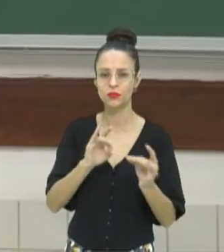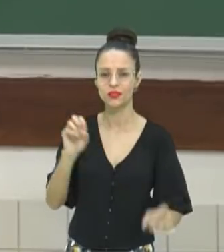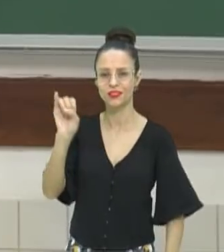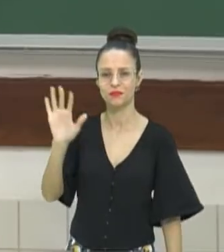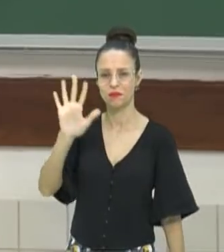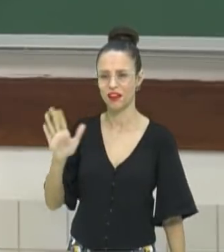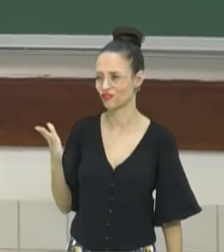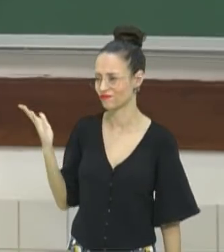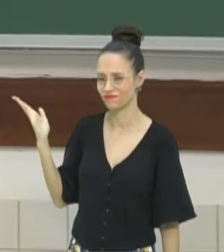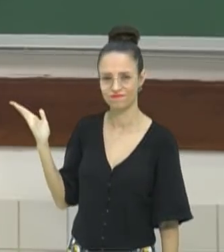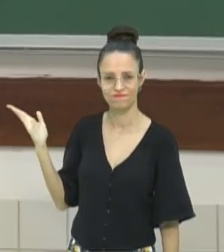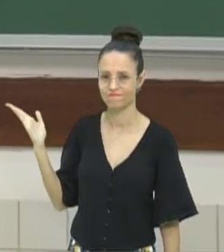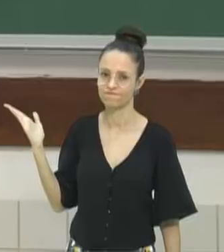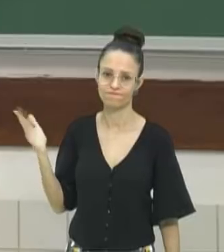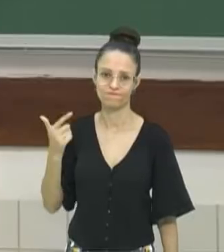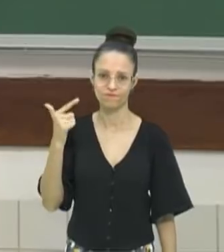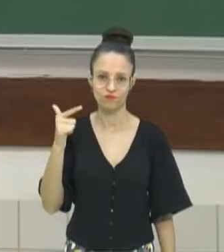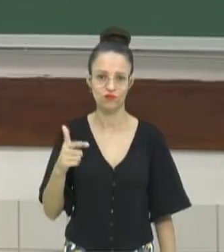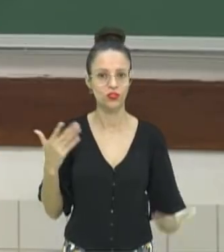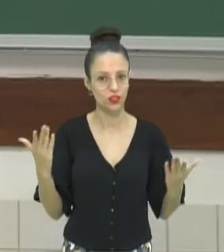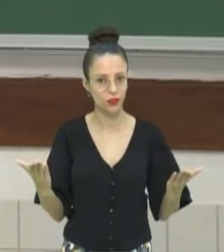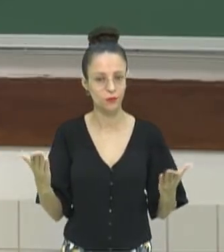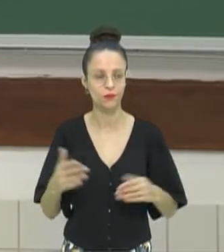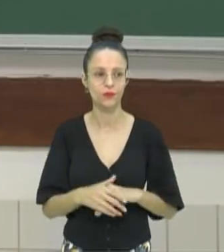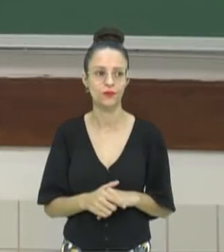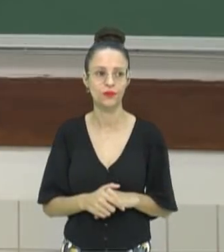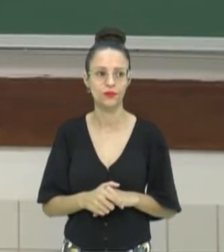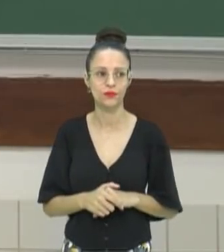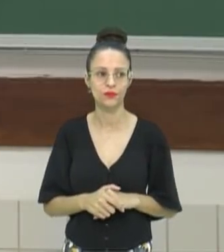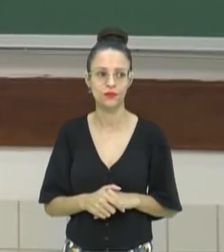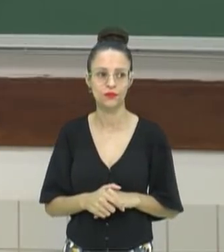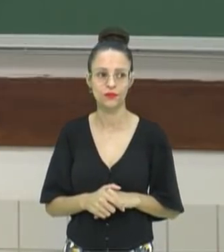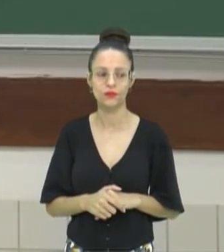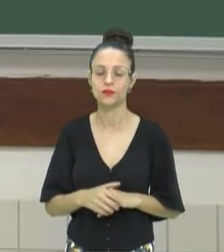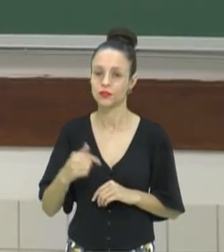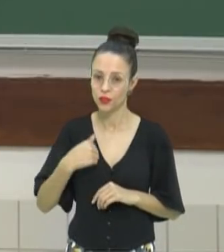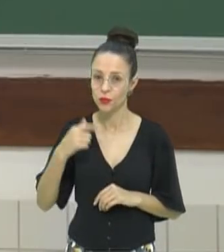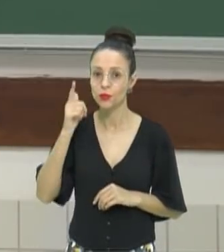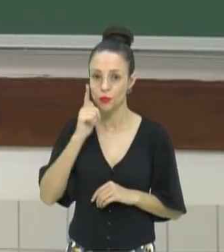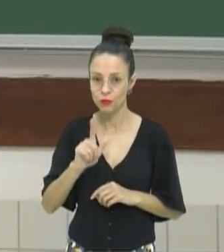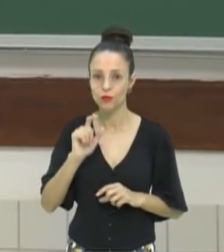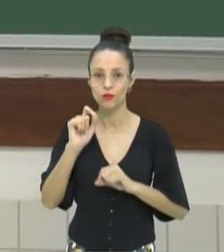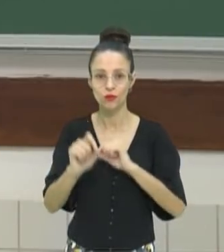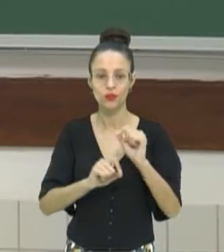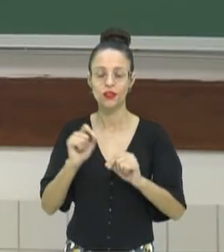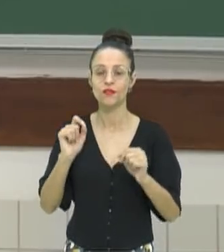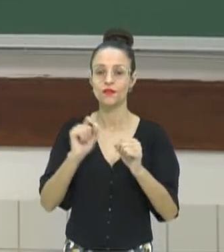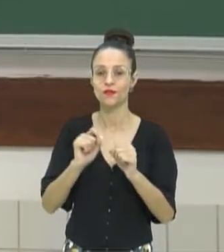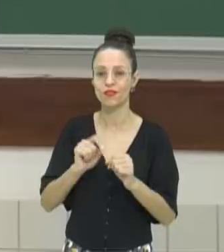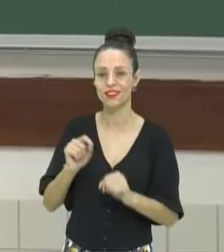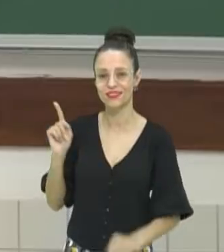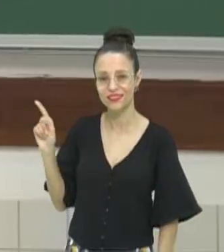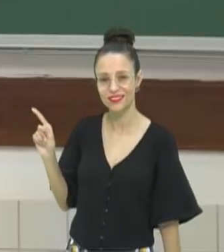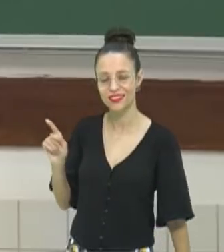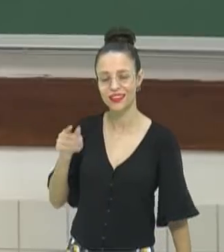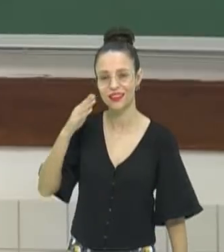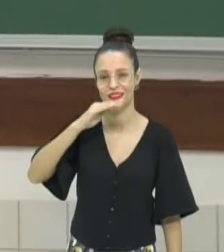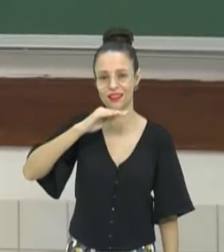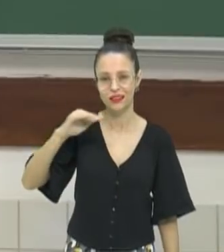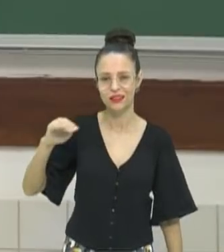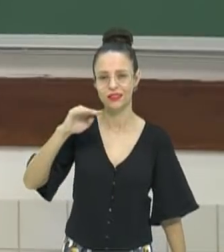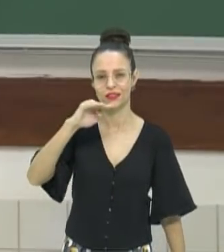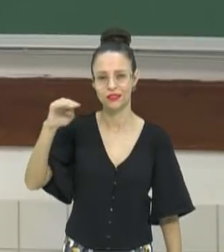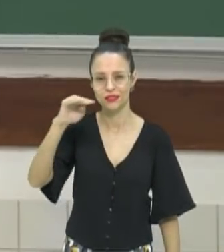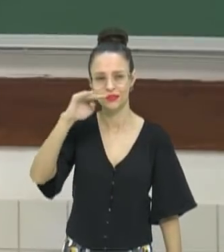de onda? Não. Então essa já não deu. Eu consigo repartir essa onda em pedaços